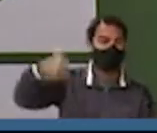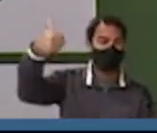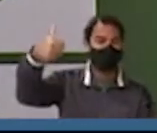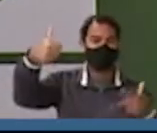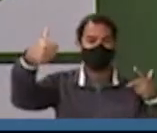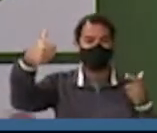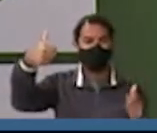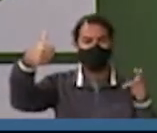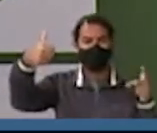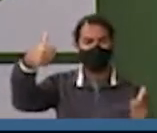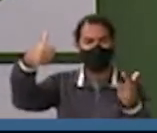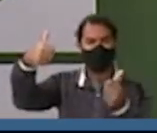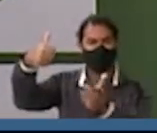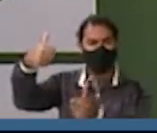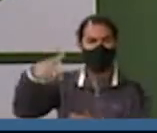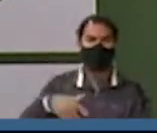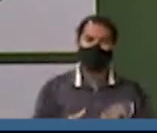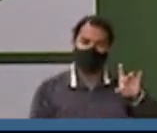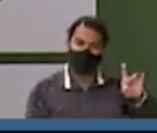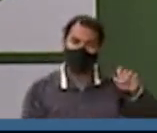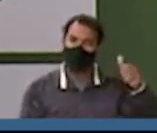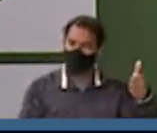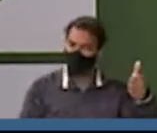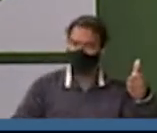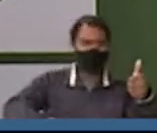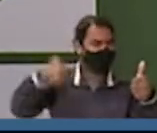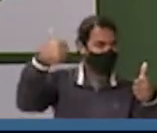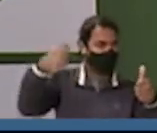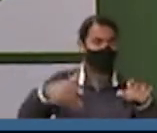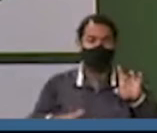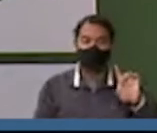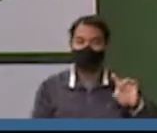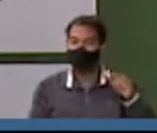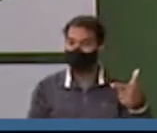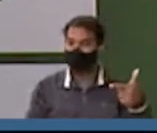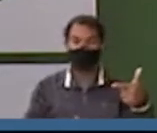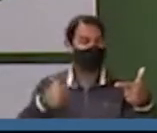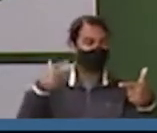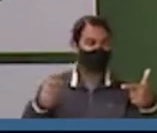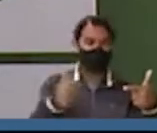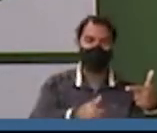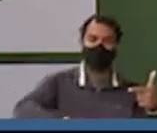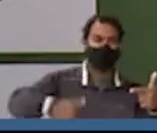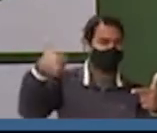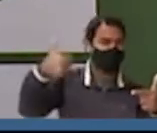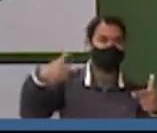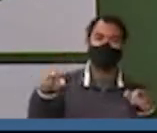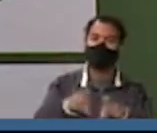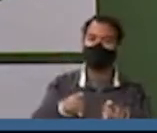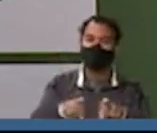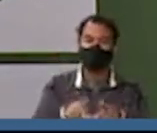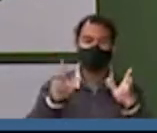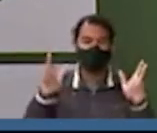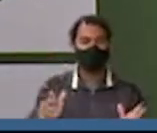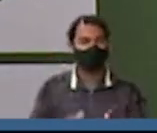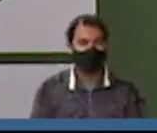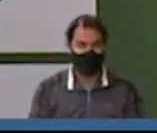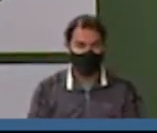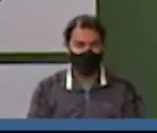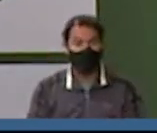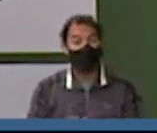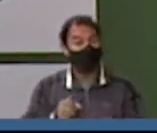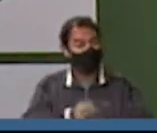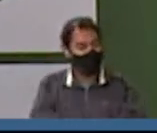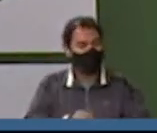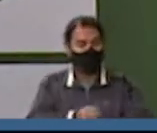tanto na aplicação de doses D1 como na aplicação das doses D2, ou seja, das segundas doses. Esse é